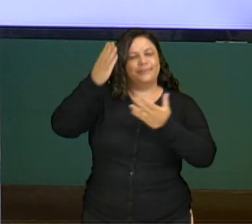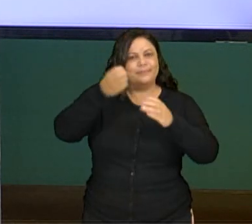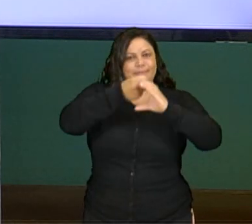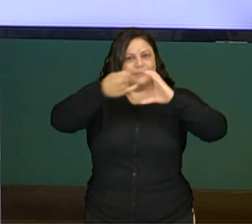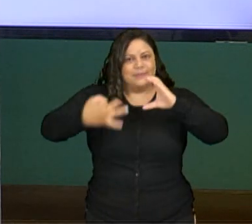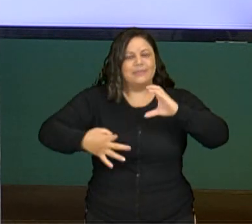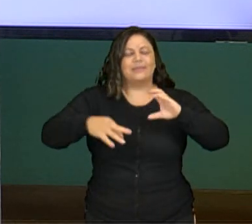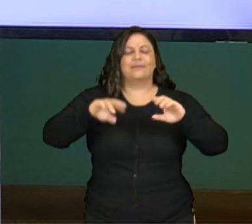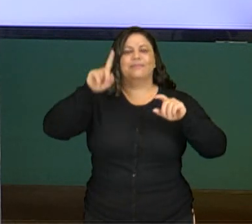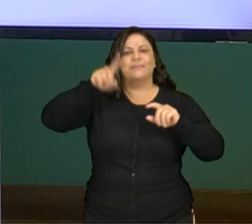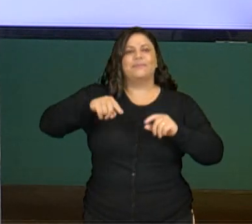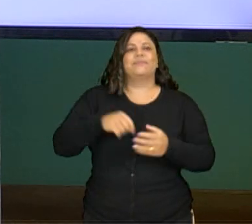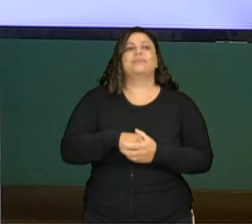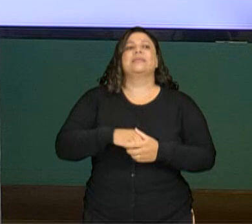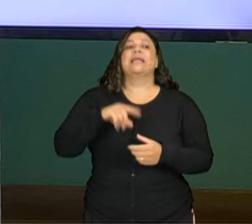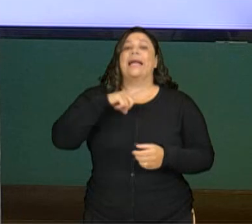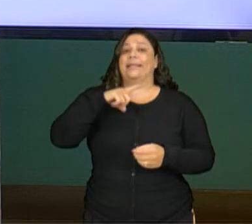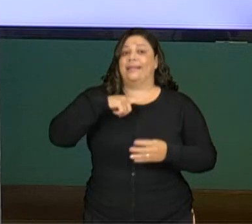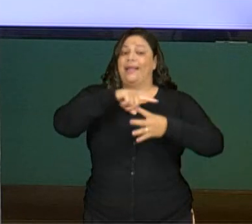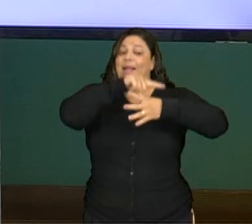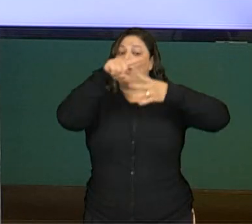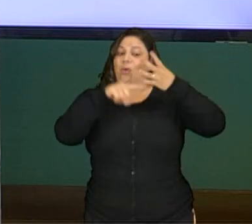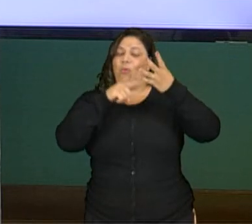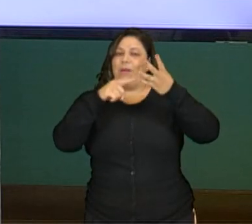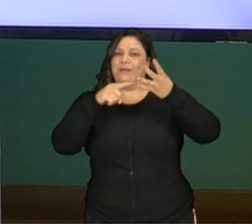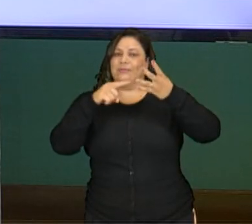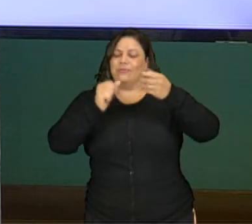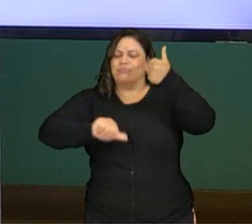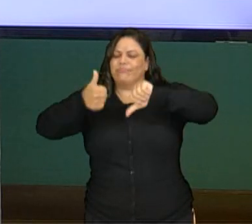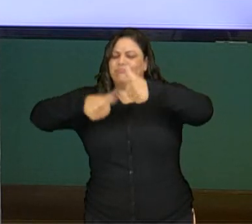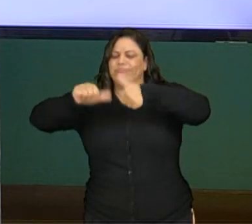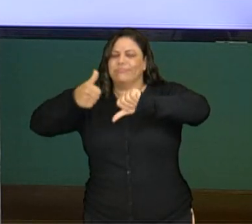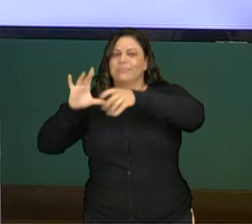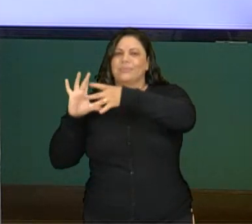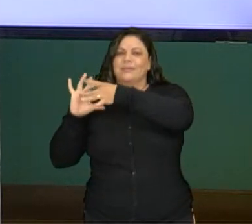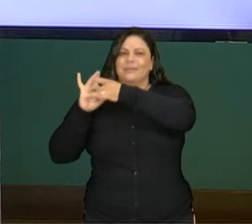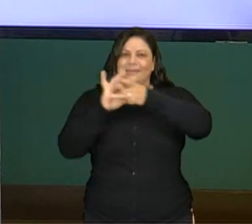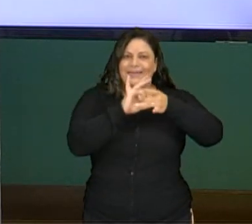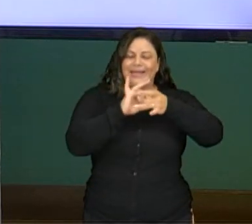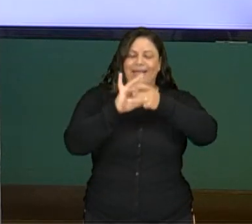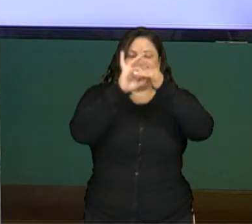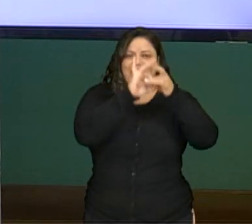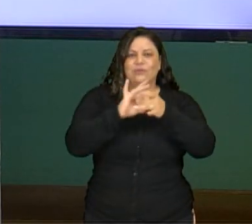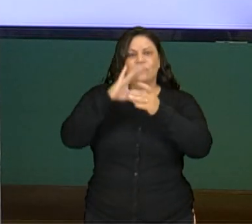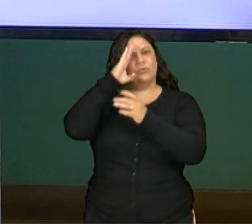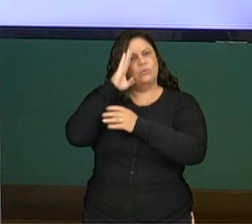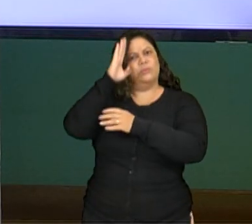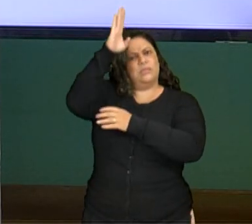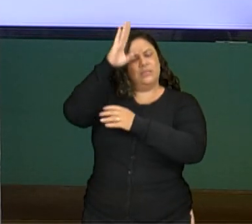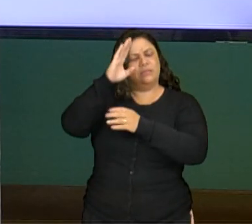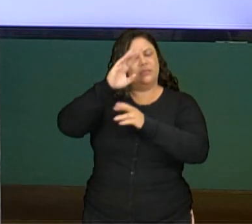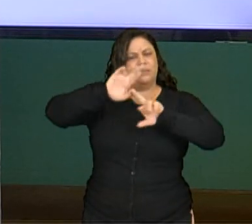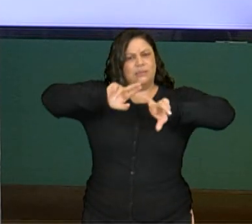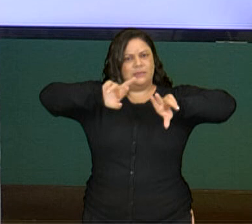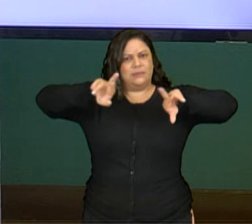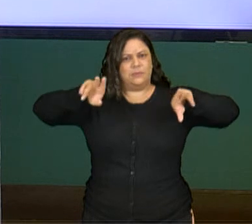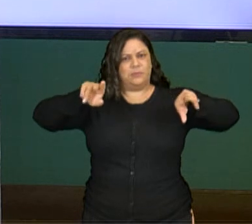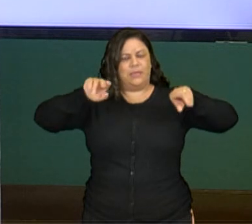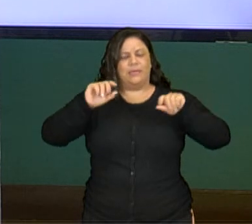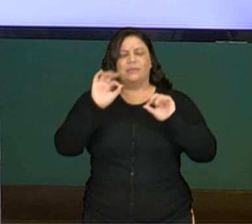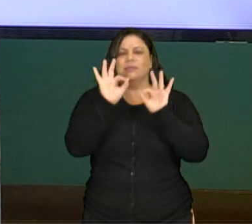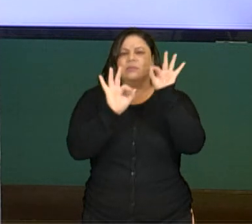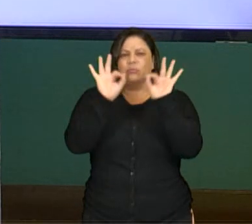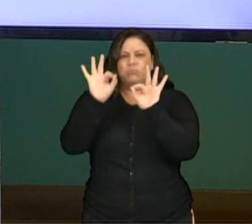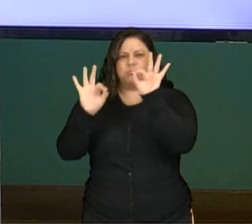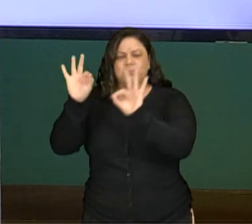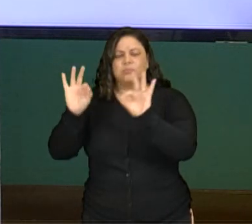Ele é tetravalente, efetua 4 ligações químicas. E também os principais átomos que compõem a química orgânica.